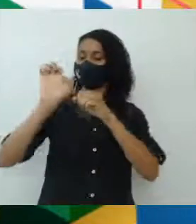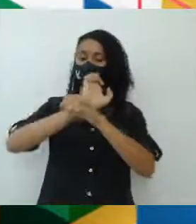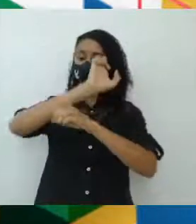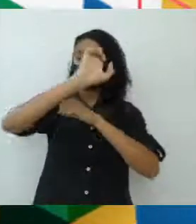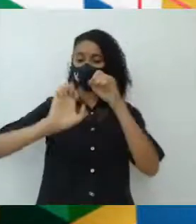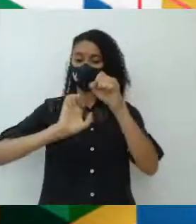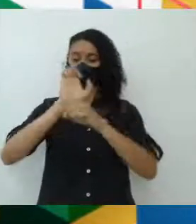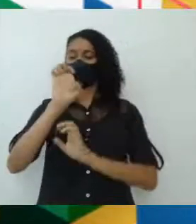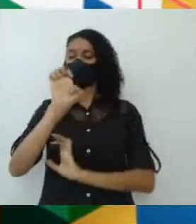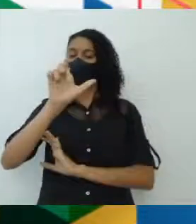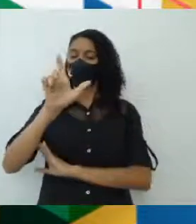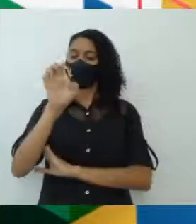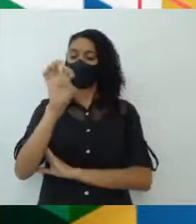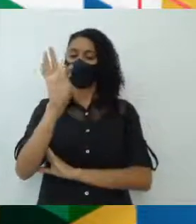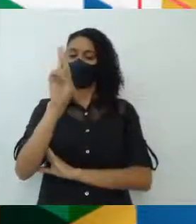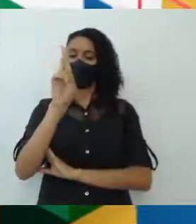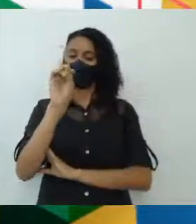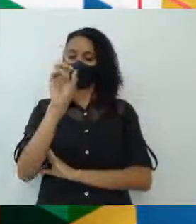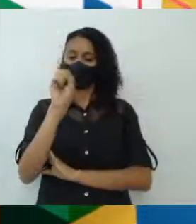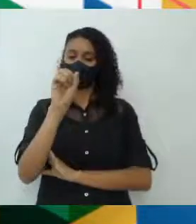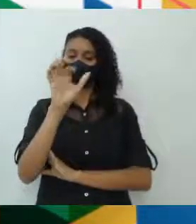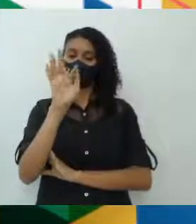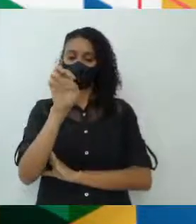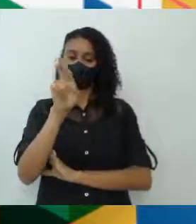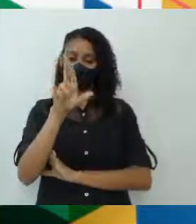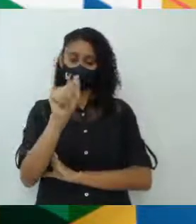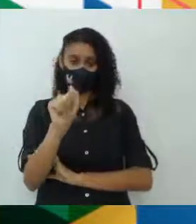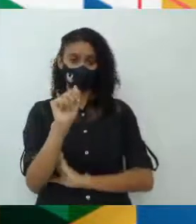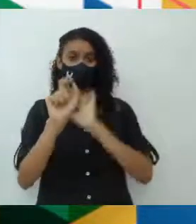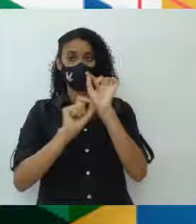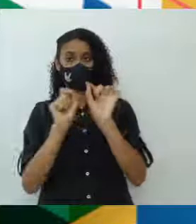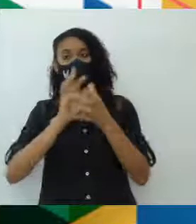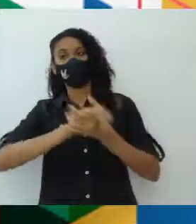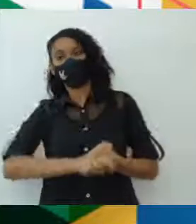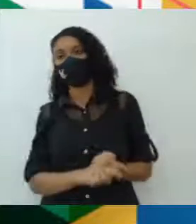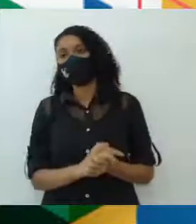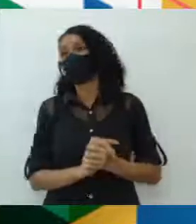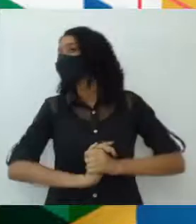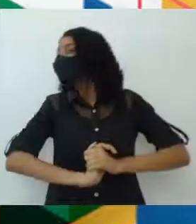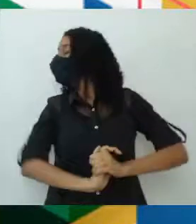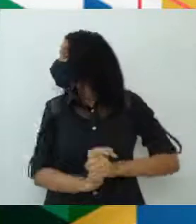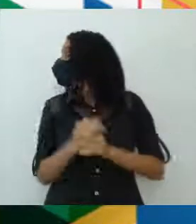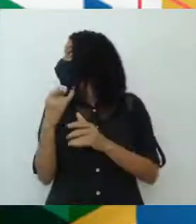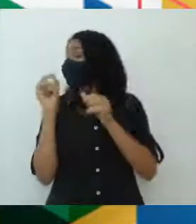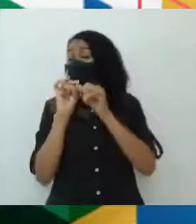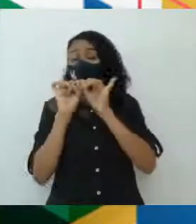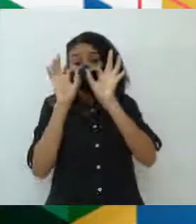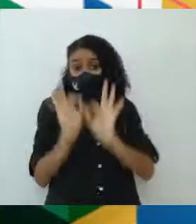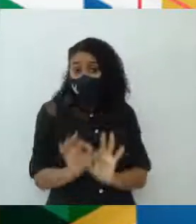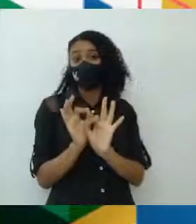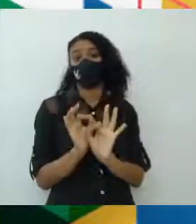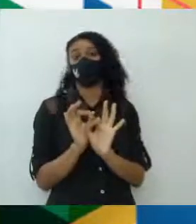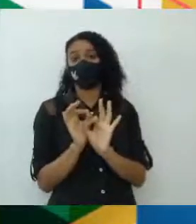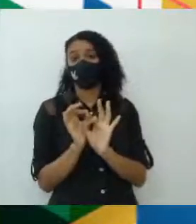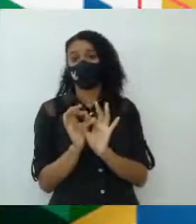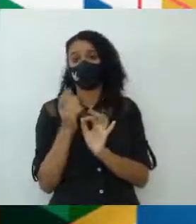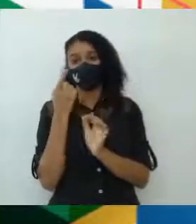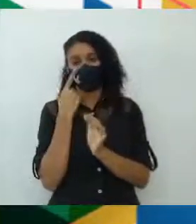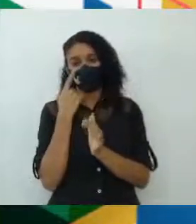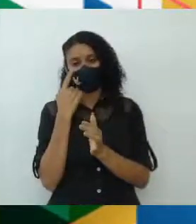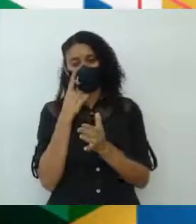estão girando ao redor do átomo. Fato é que, se eu for rigoroso, criterioso,